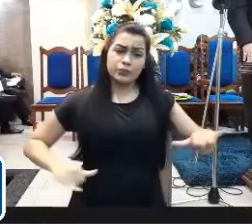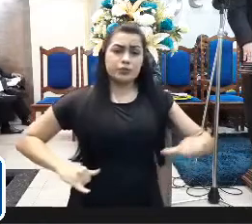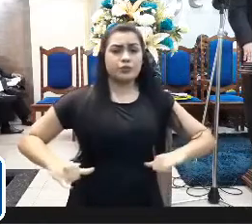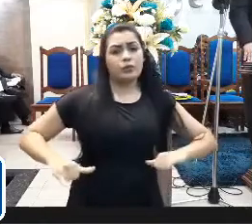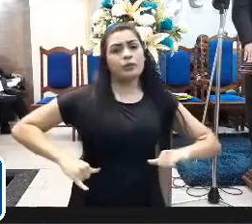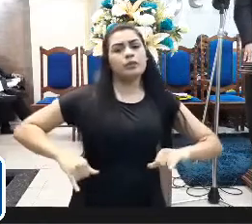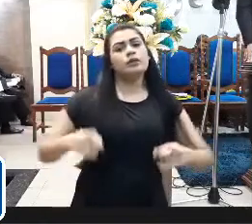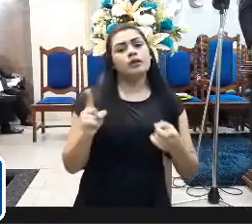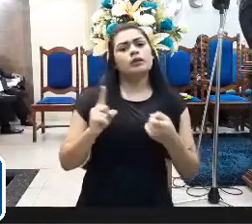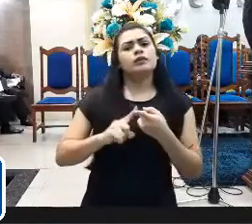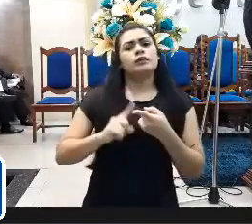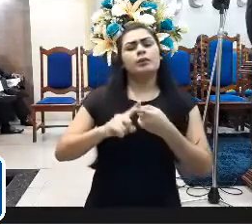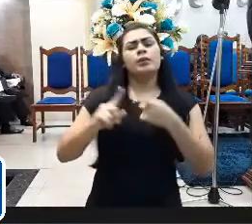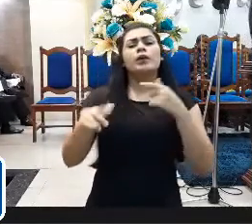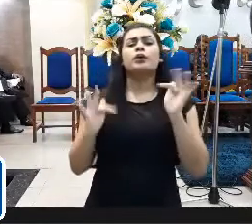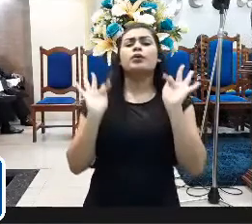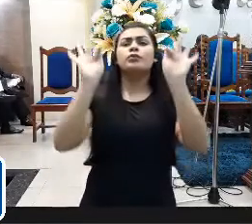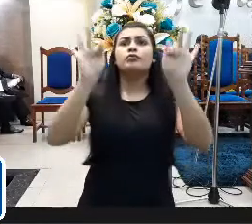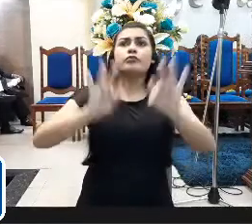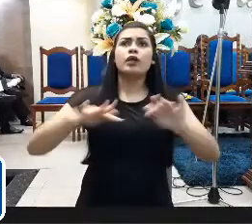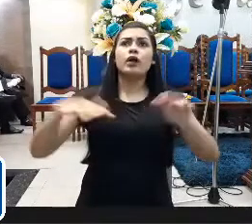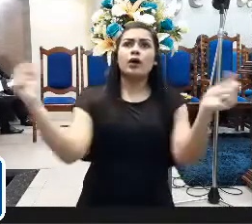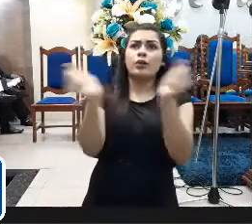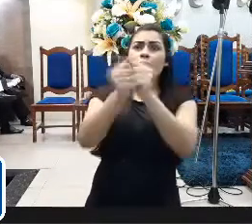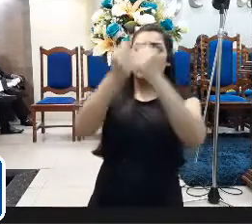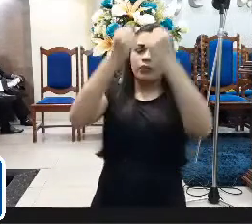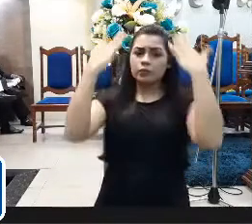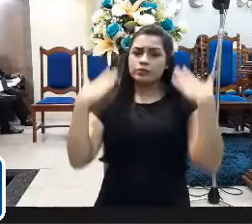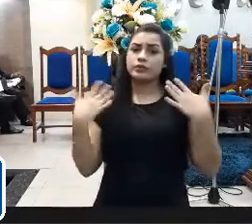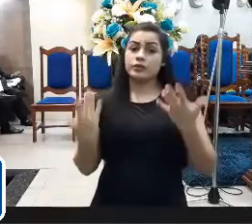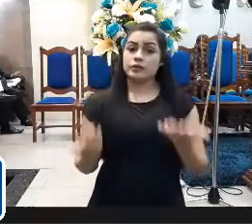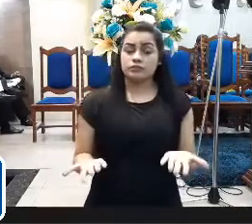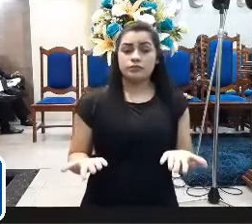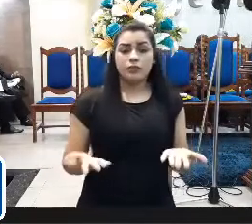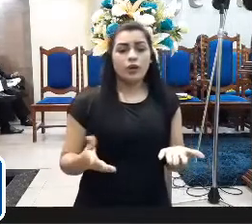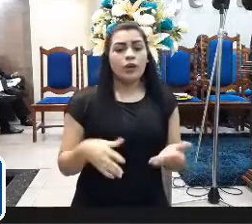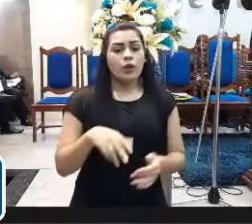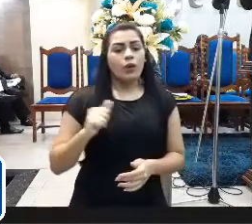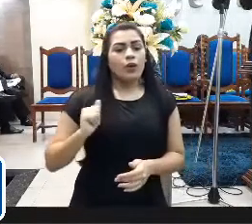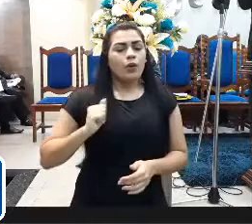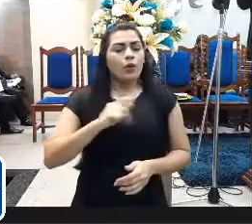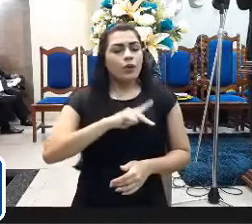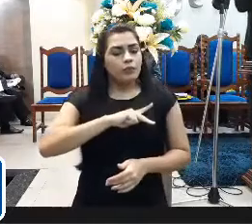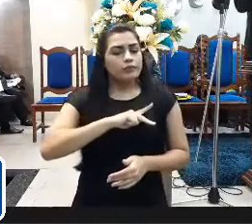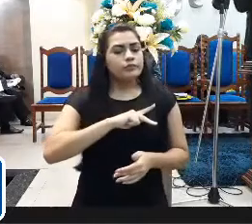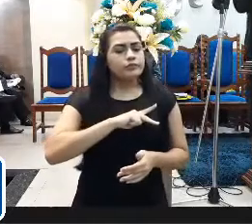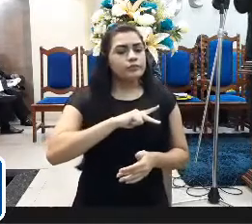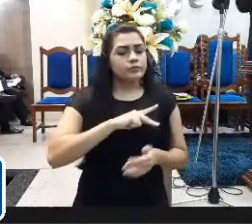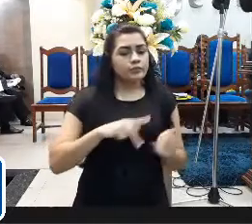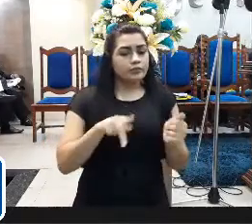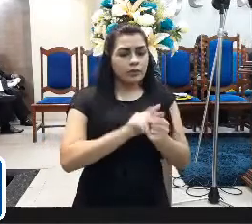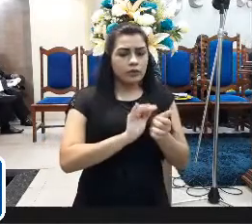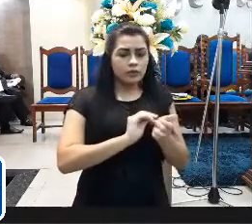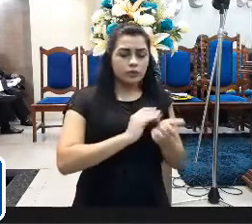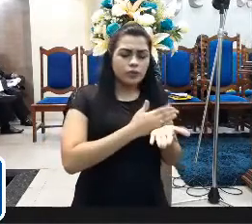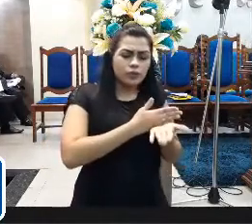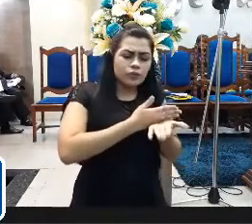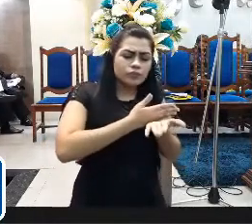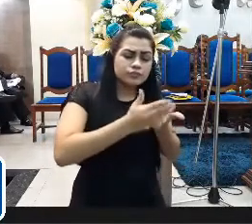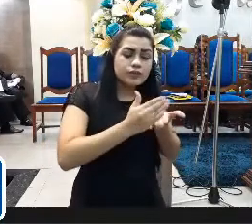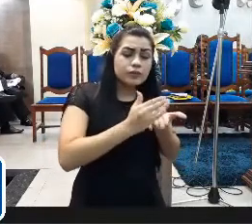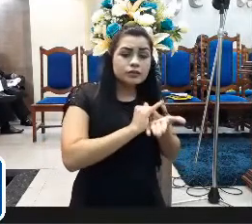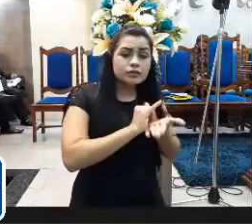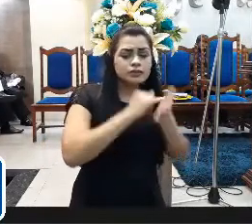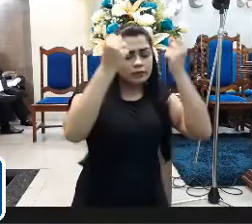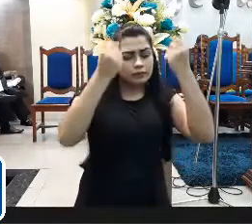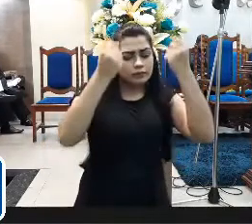seguir. Então, meus irmãos, o apóstolo Pedro já começa nos dizendo que a caminhada da igreja é